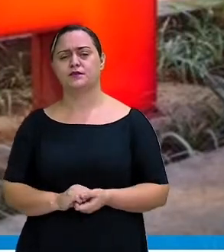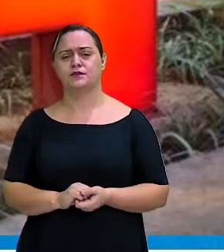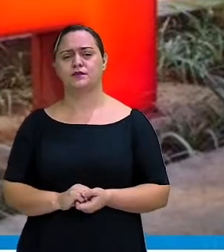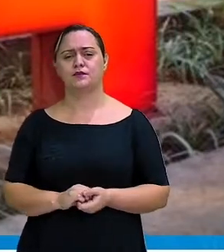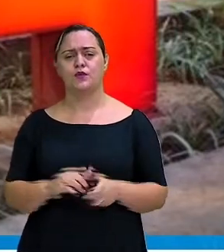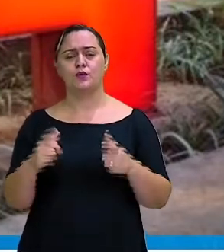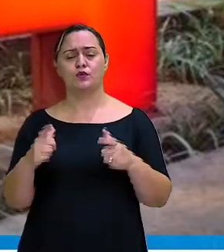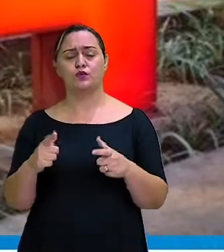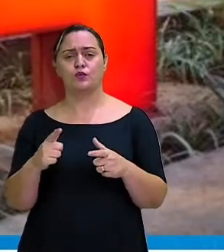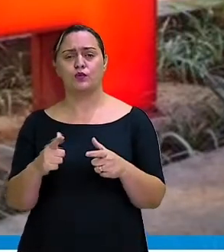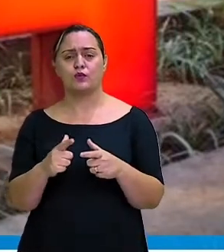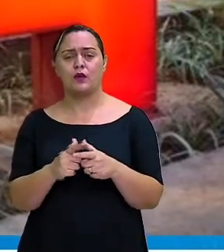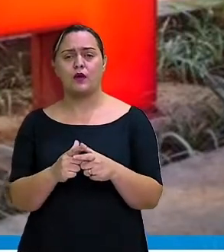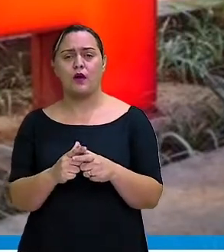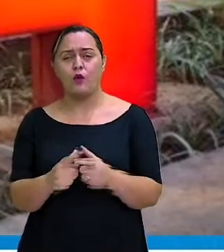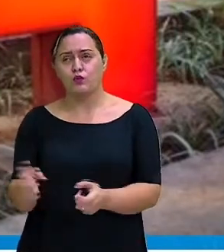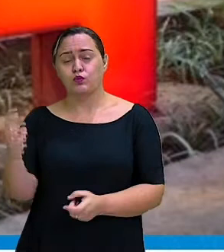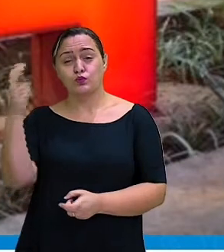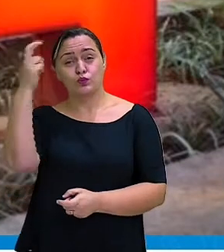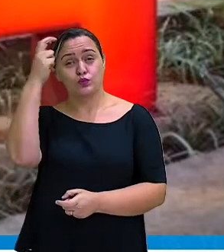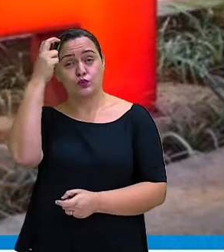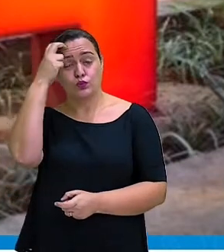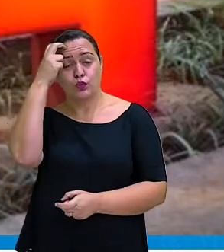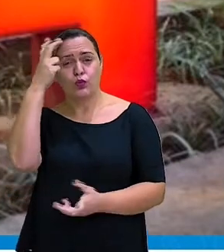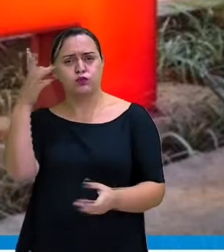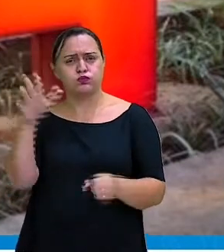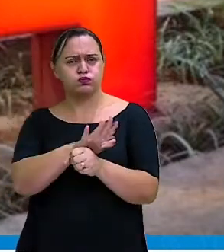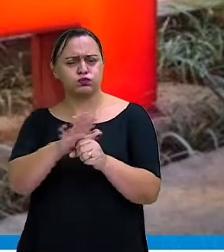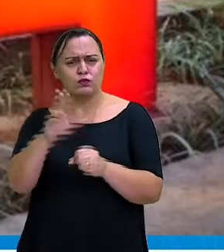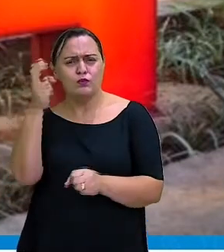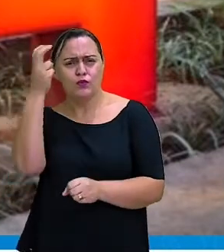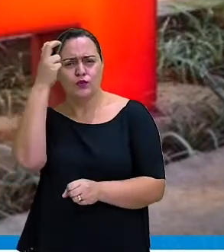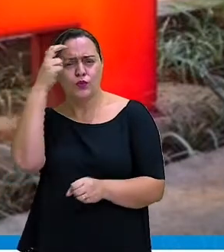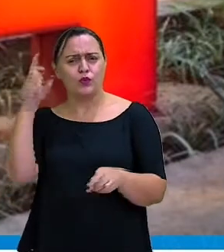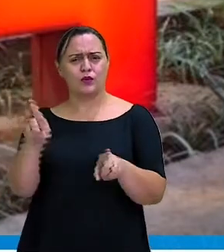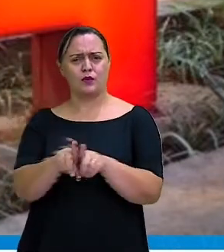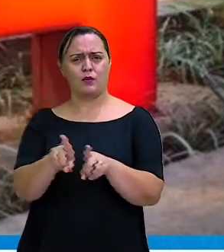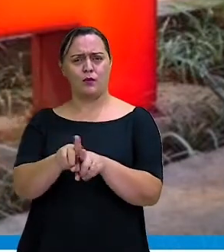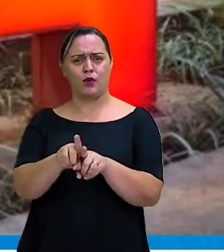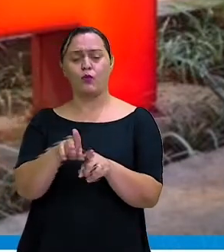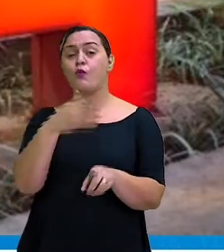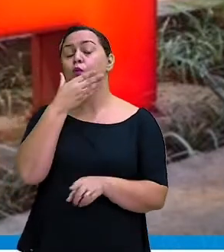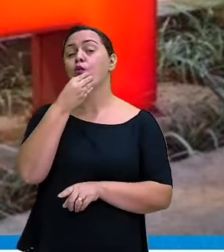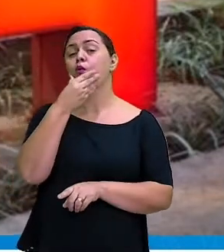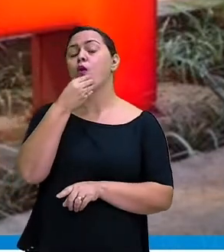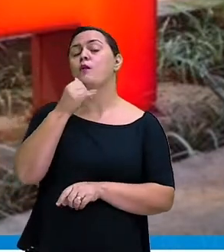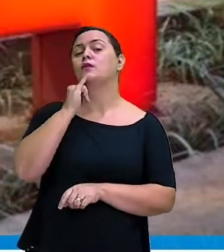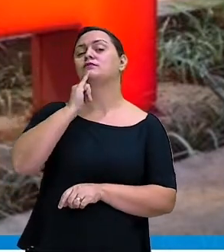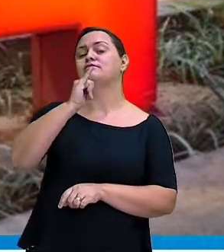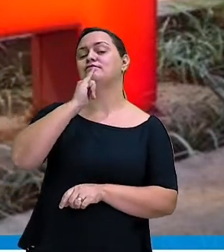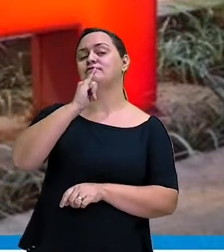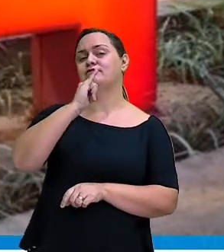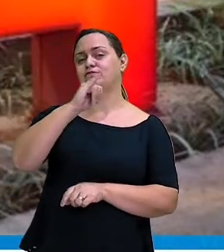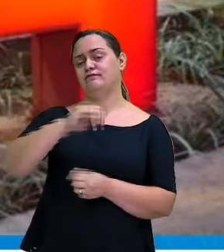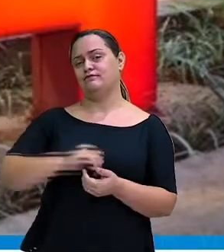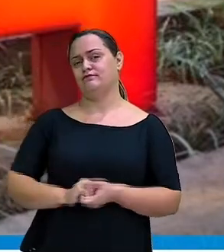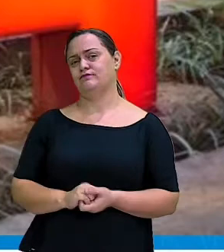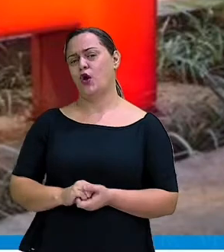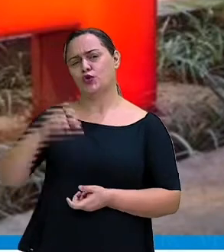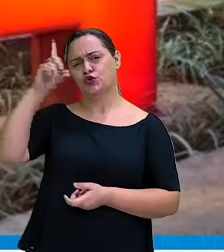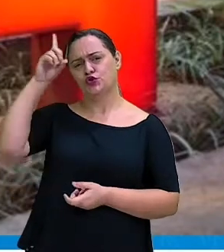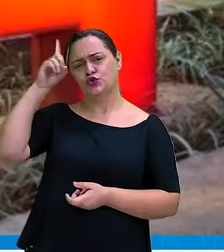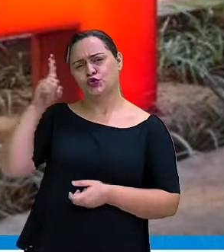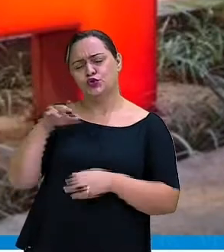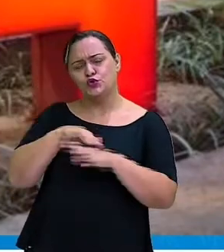e repleto de emoção. Isso foi a afirmação do Silvio Gutierrez, diretor da Rede Cinear.